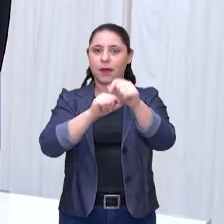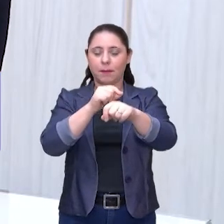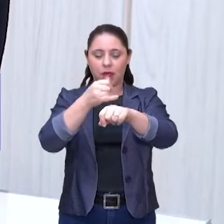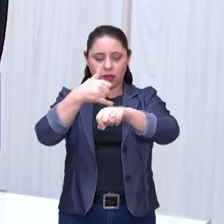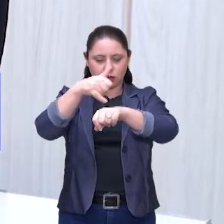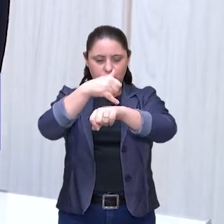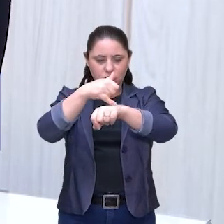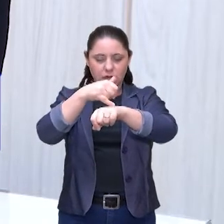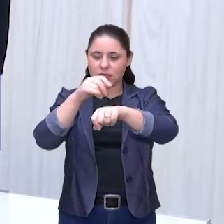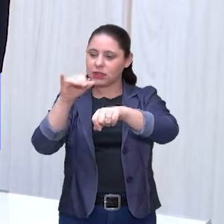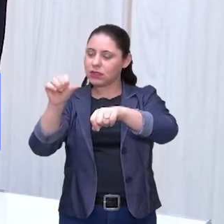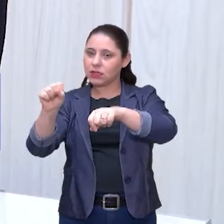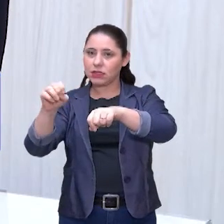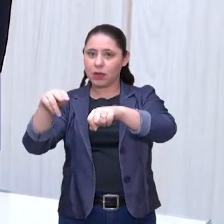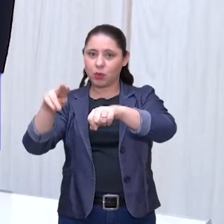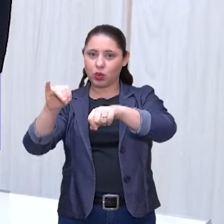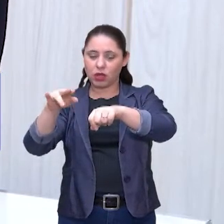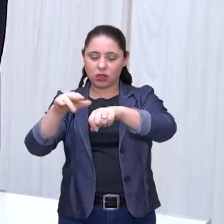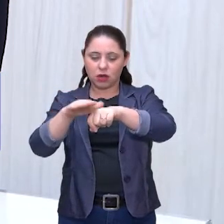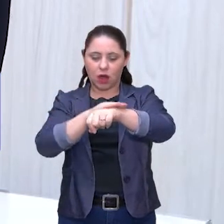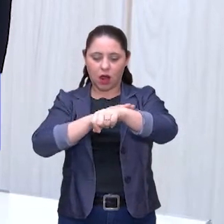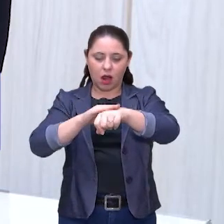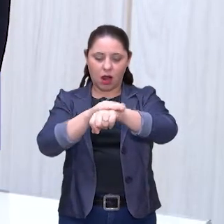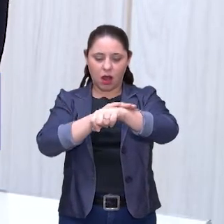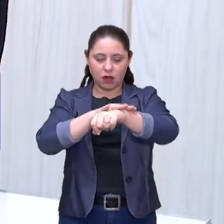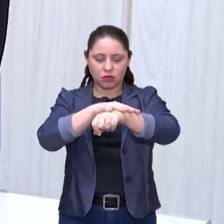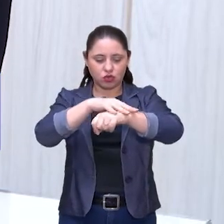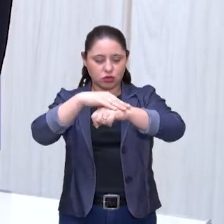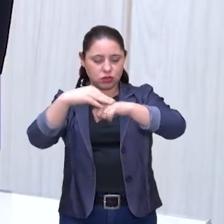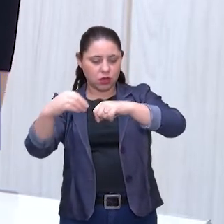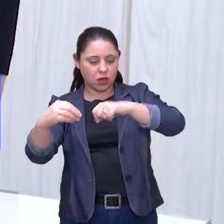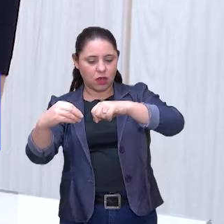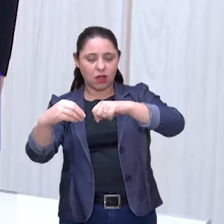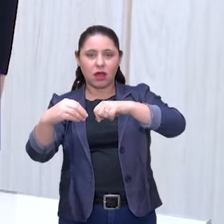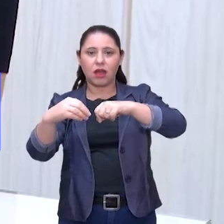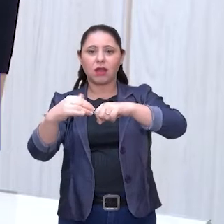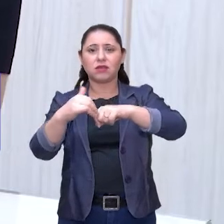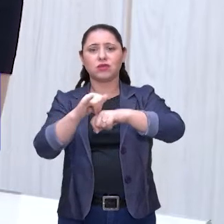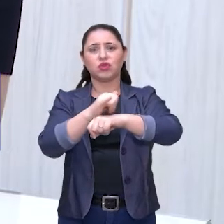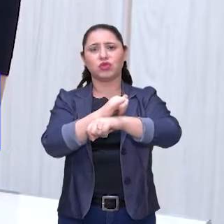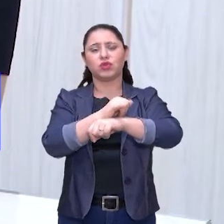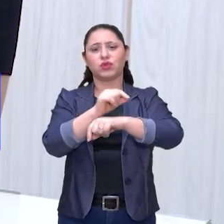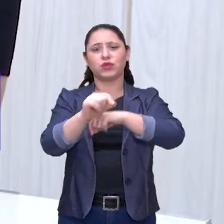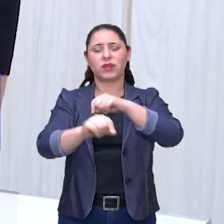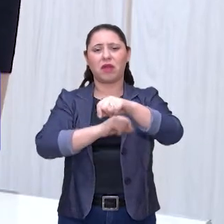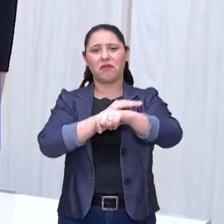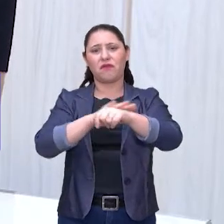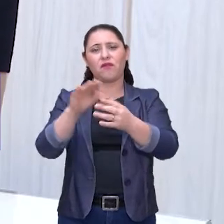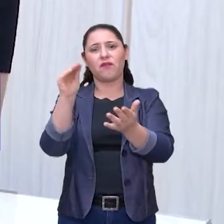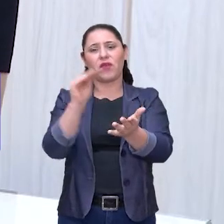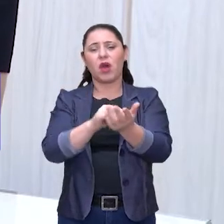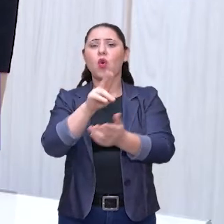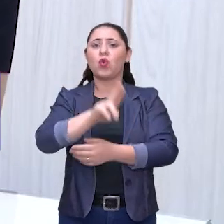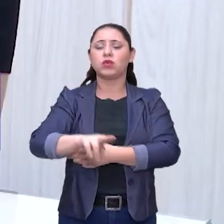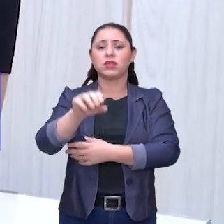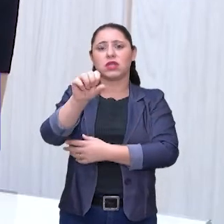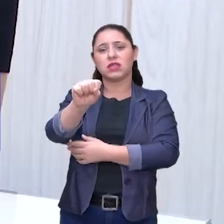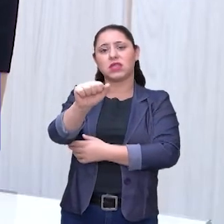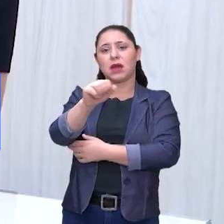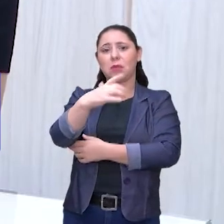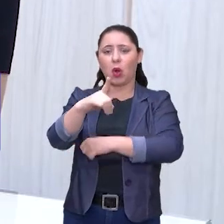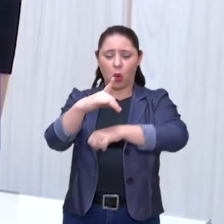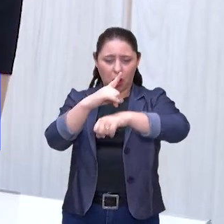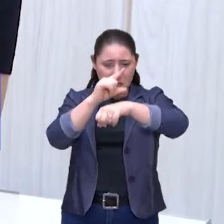tem dermatite atópica, o paciente tem uma deficiência de lipídios na pele, né, de gordura. Então, se